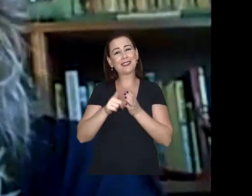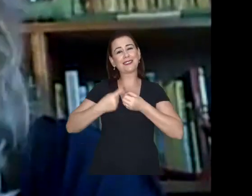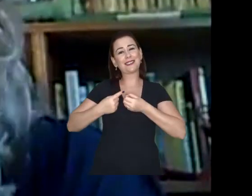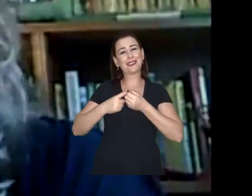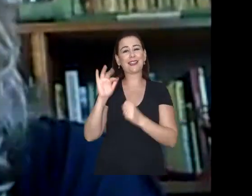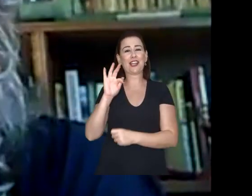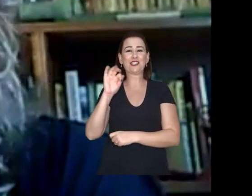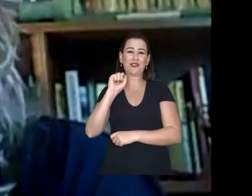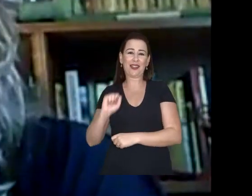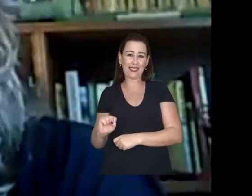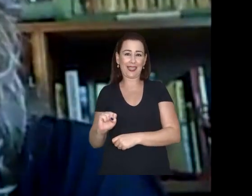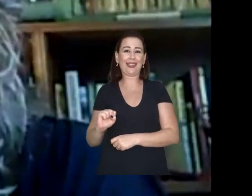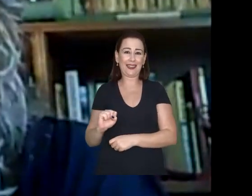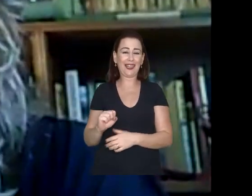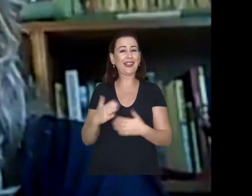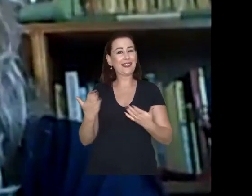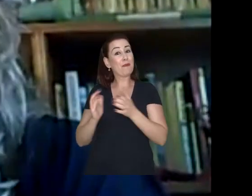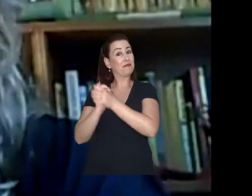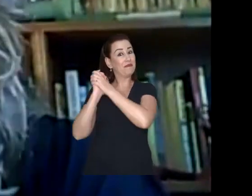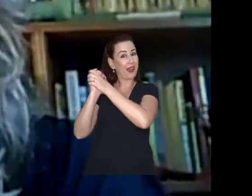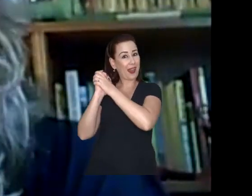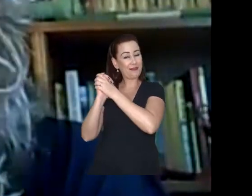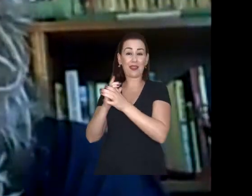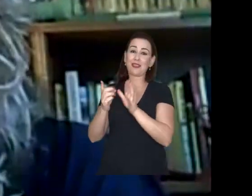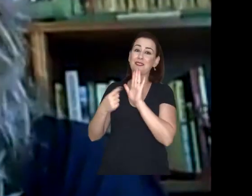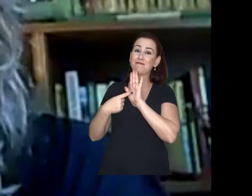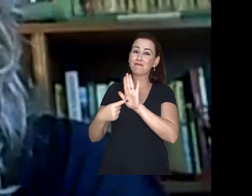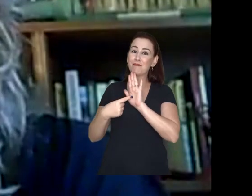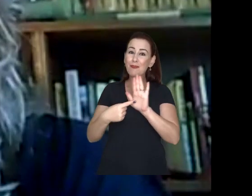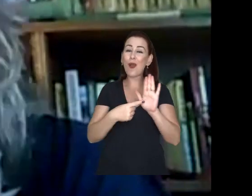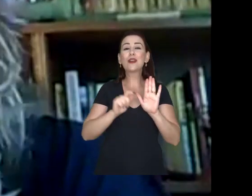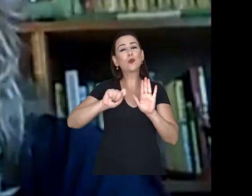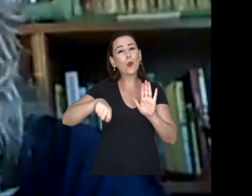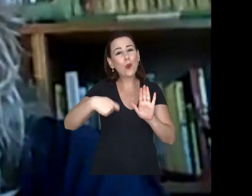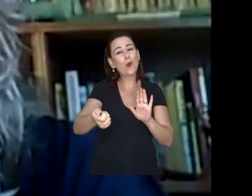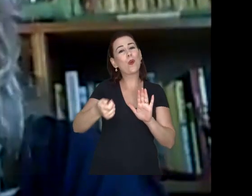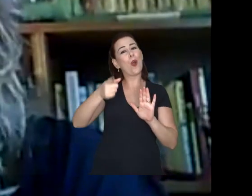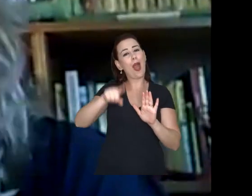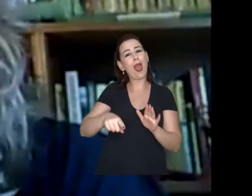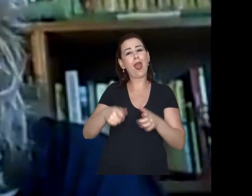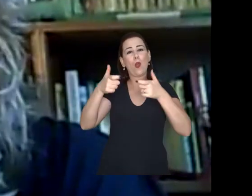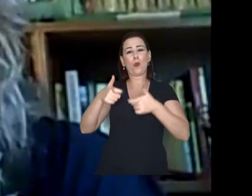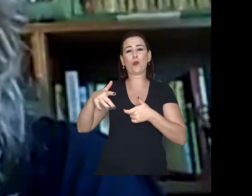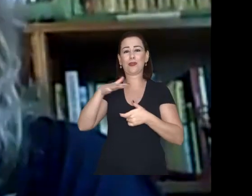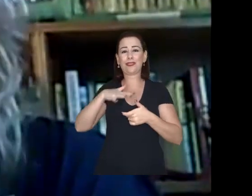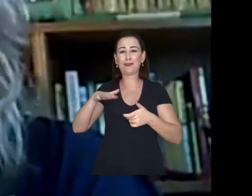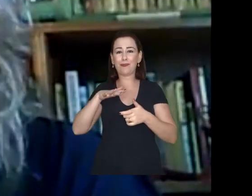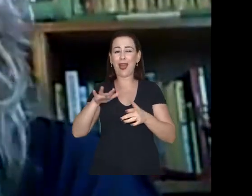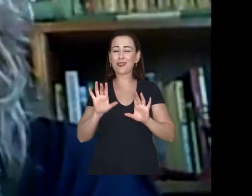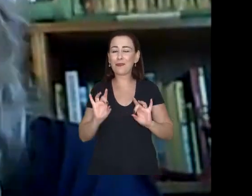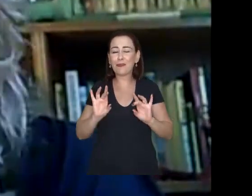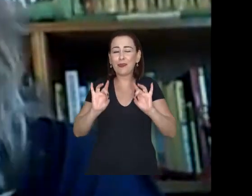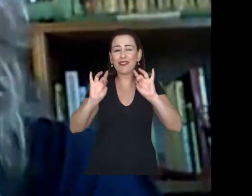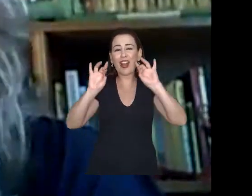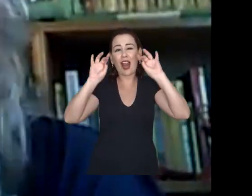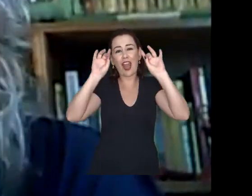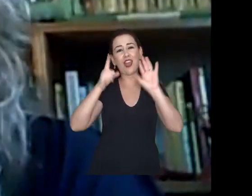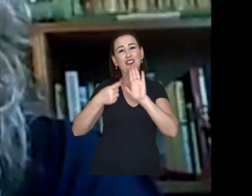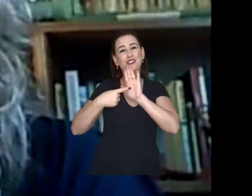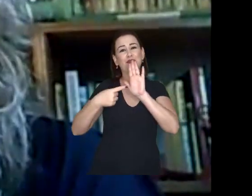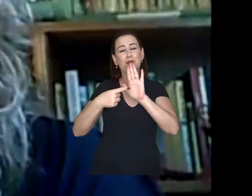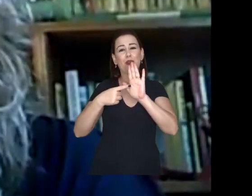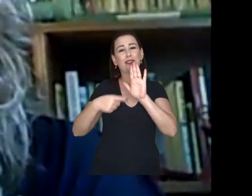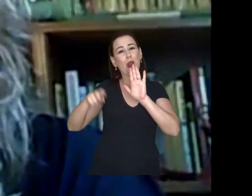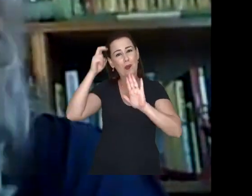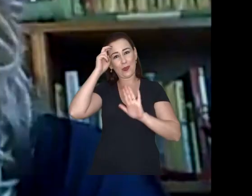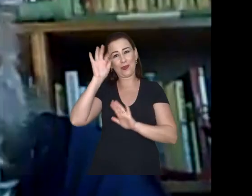Santana. Então, parabéns, Feira de Santana, e que essa mostra seja mais uma vez um espaço privilegiado para mostrar sua